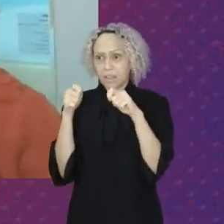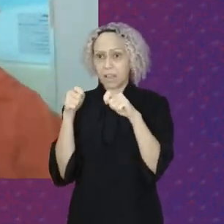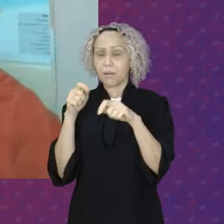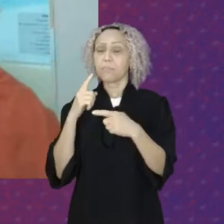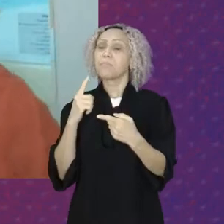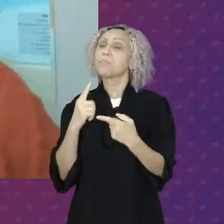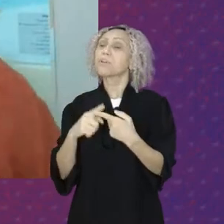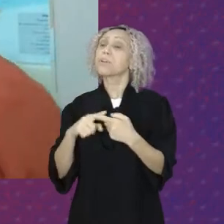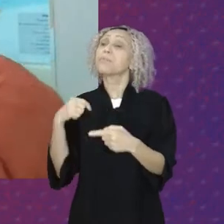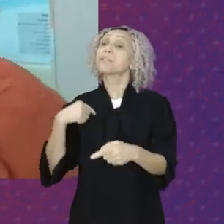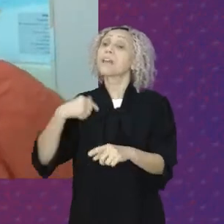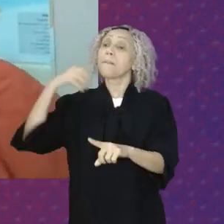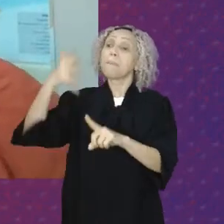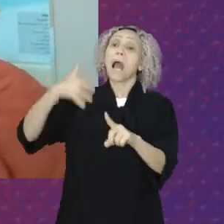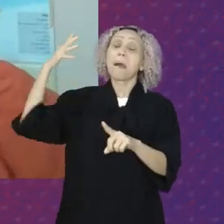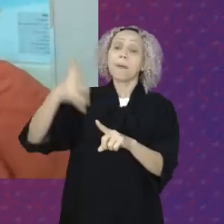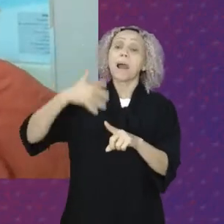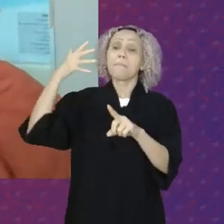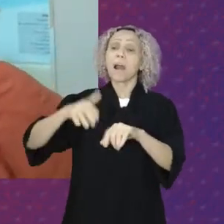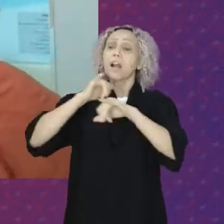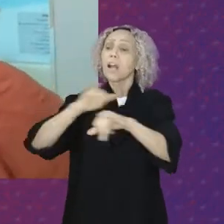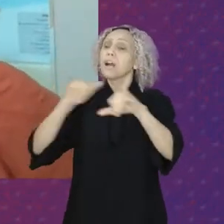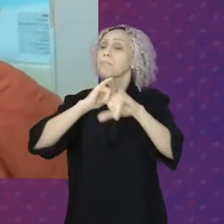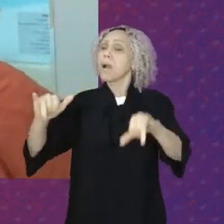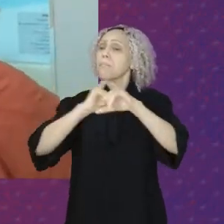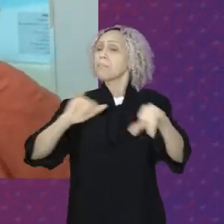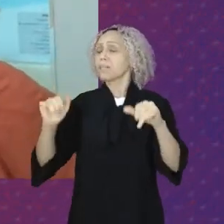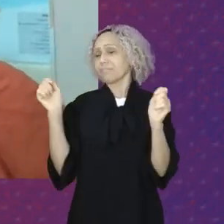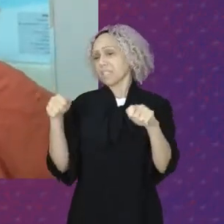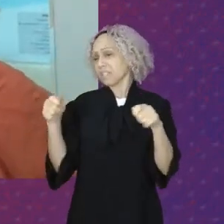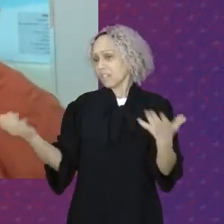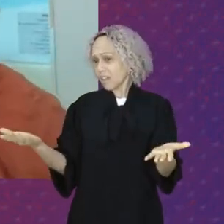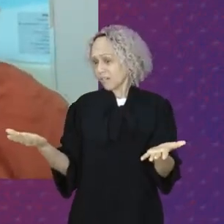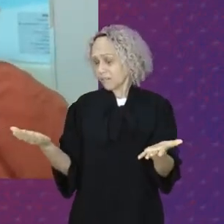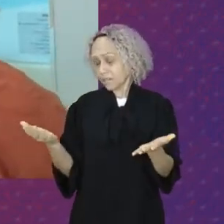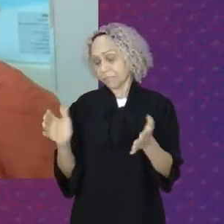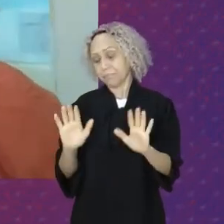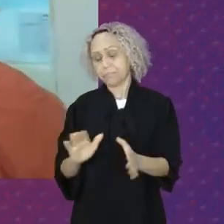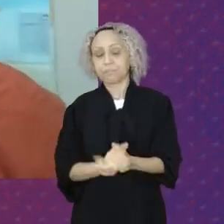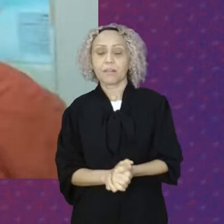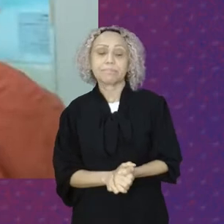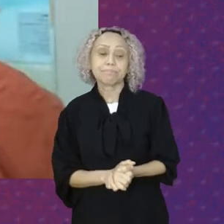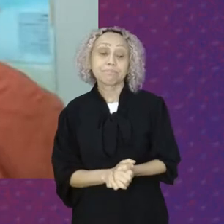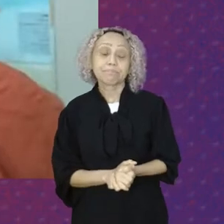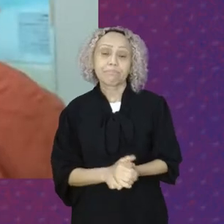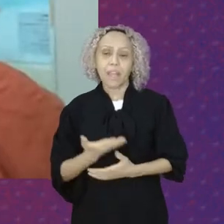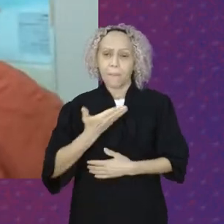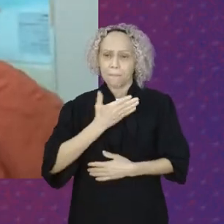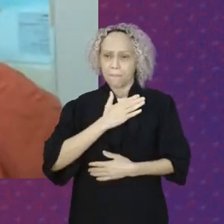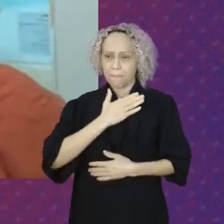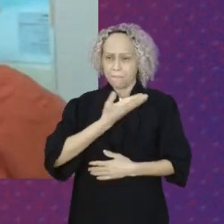Claro, com toda certeza, e meus amigos, quem trabalha comigo, achavam que tinha que ficar os